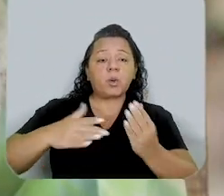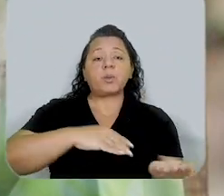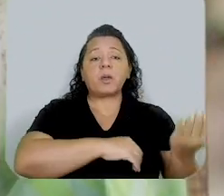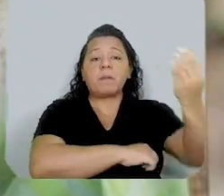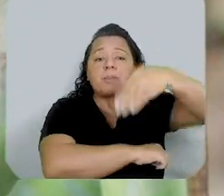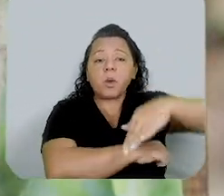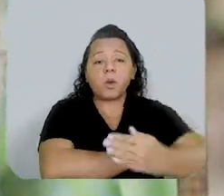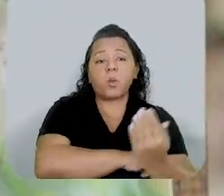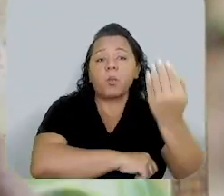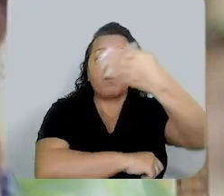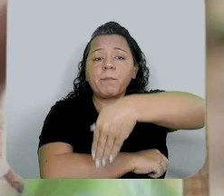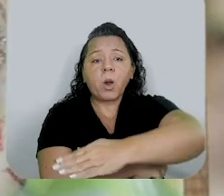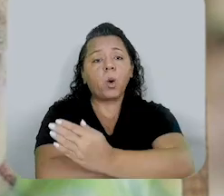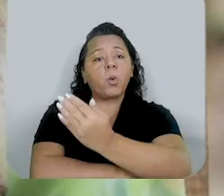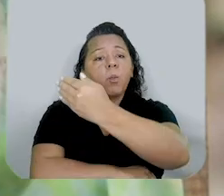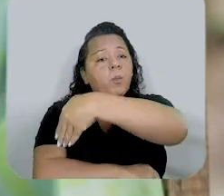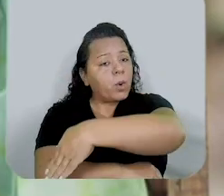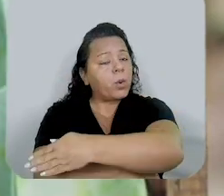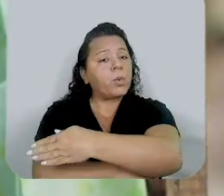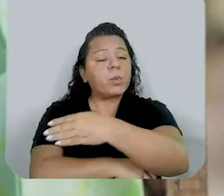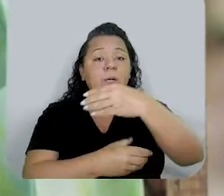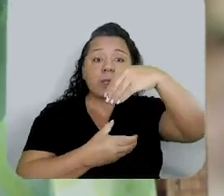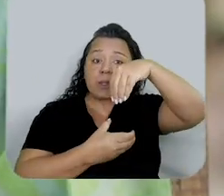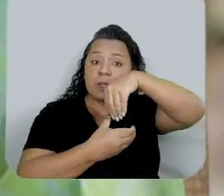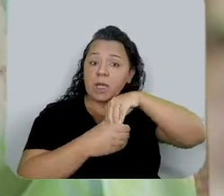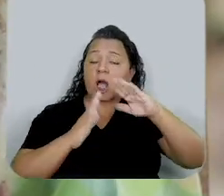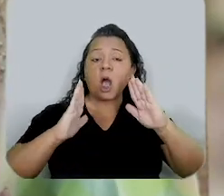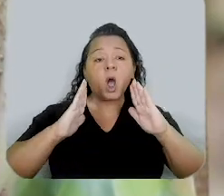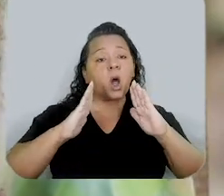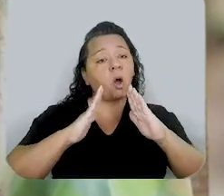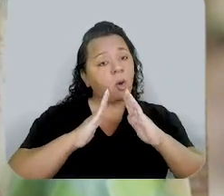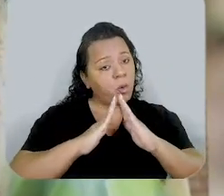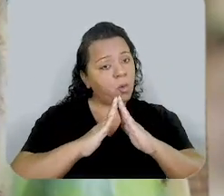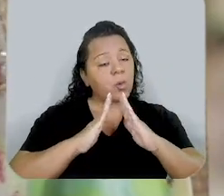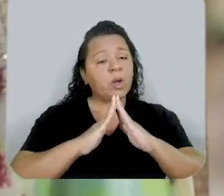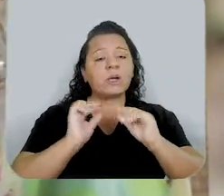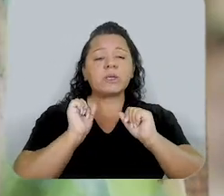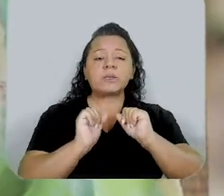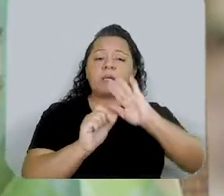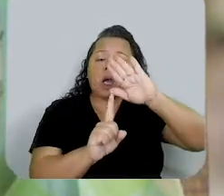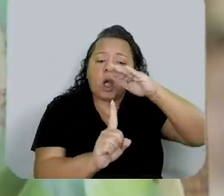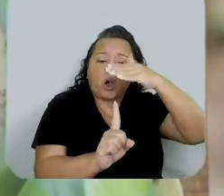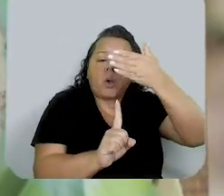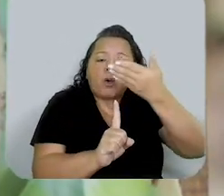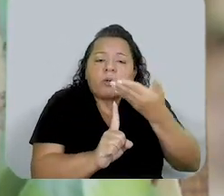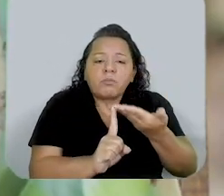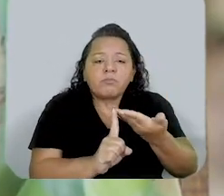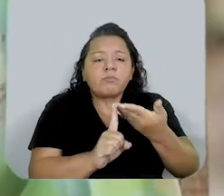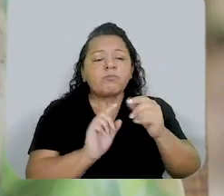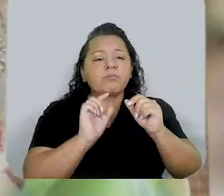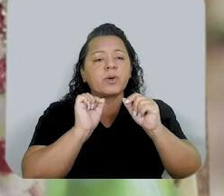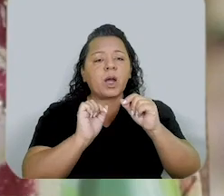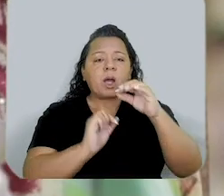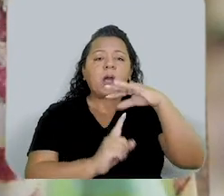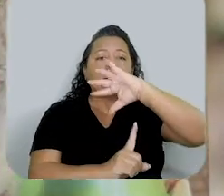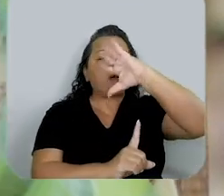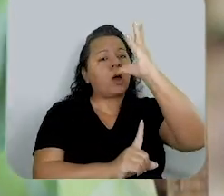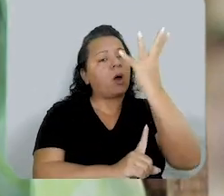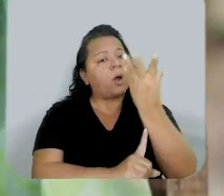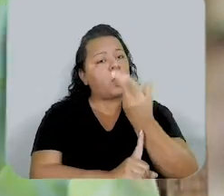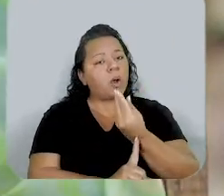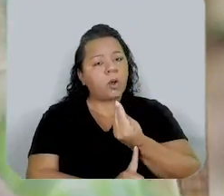né? E dentro das nossas casas, que a gente cultua a espiritualidade, existe